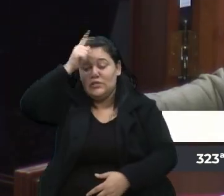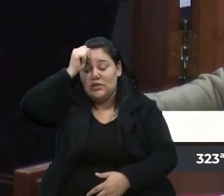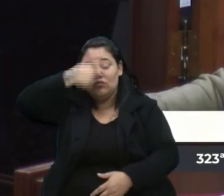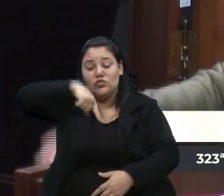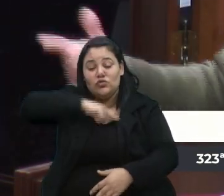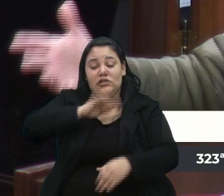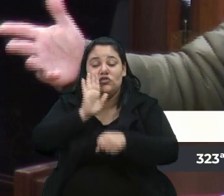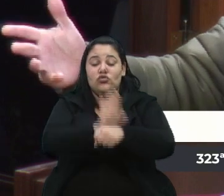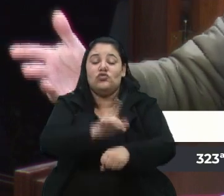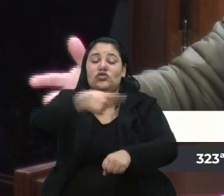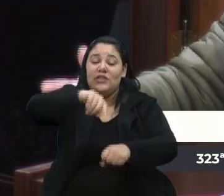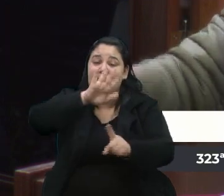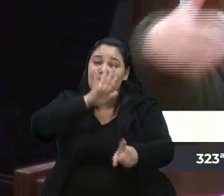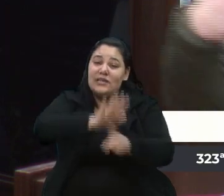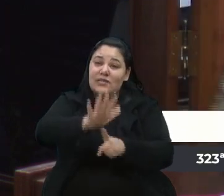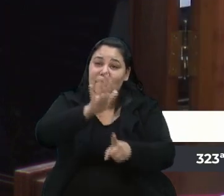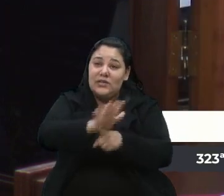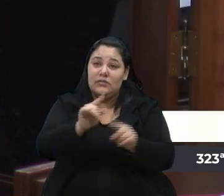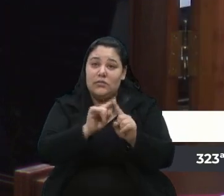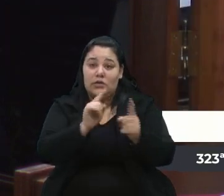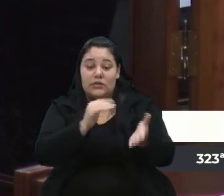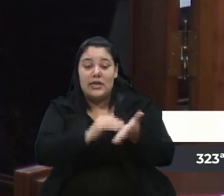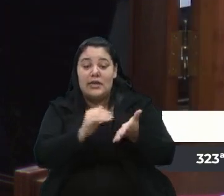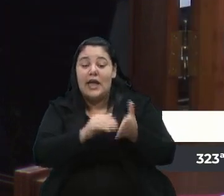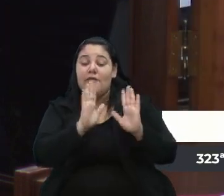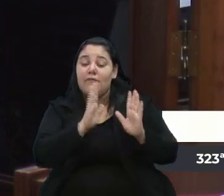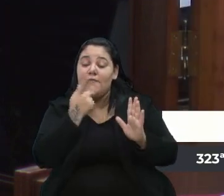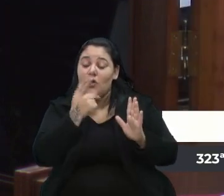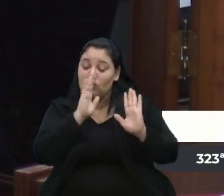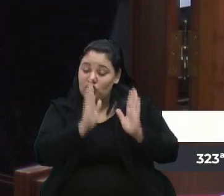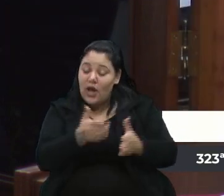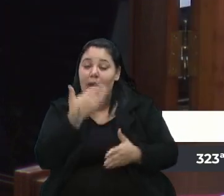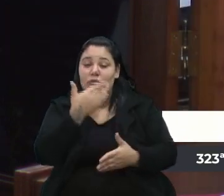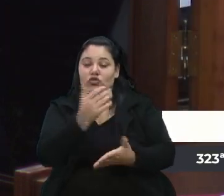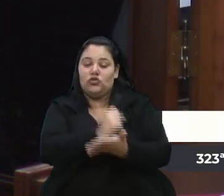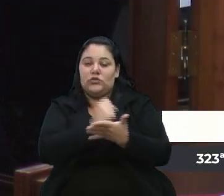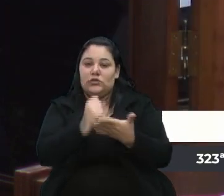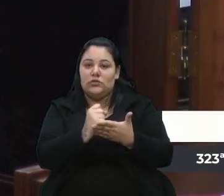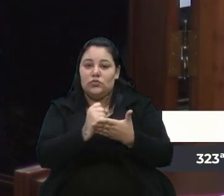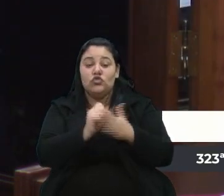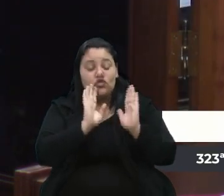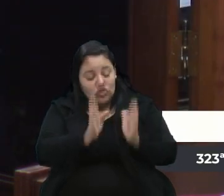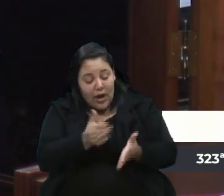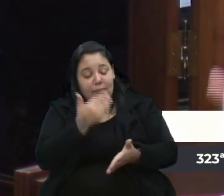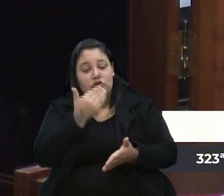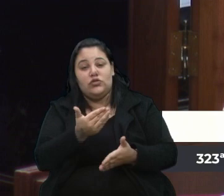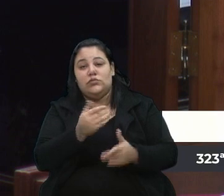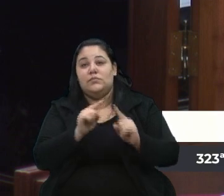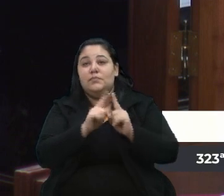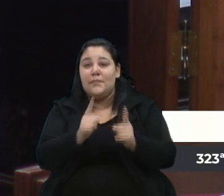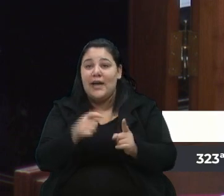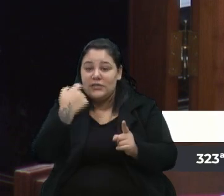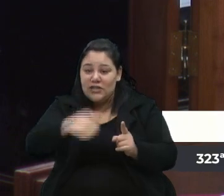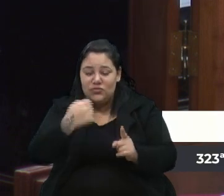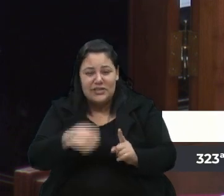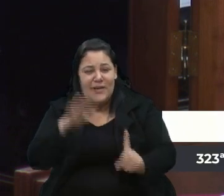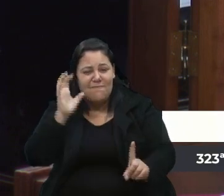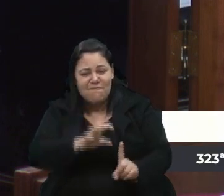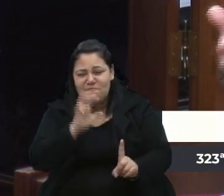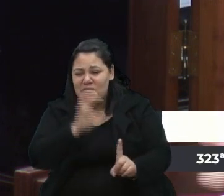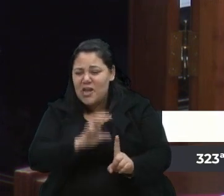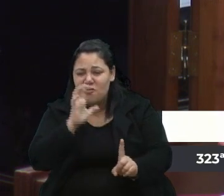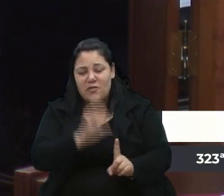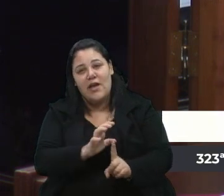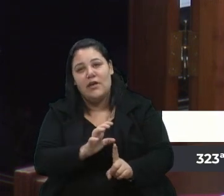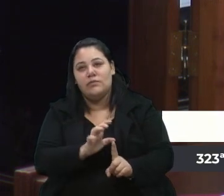nessa demanda mas o secretário disse que já foi pedido efetivo e já foi mas a pressão não pode parar a pressão